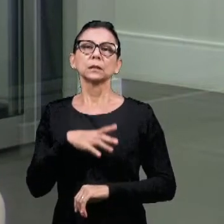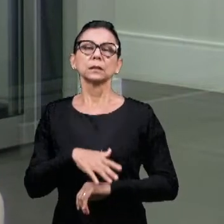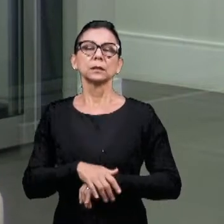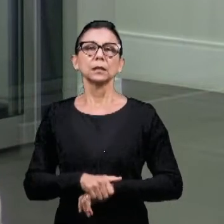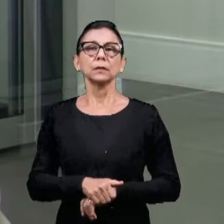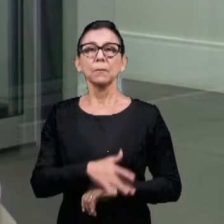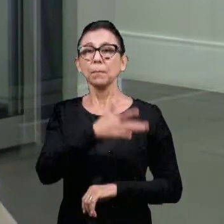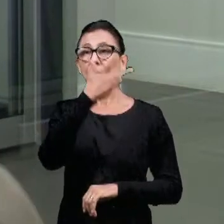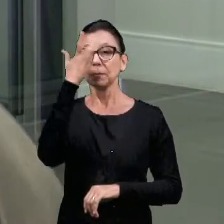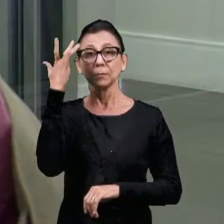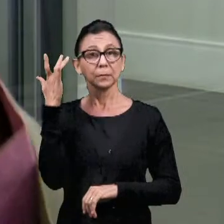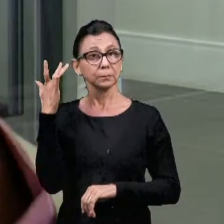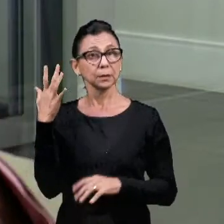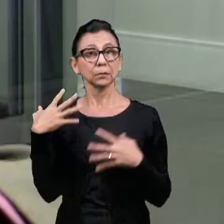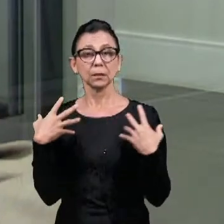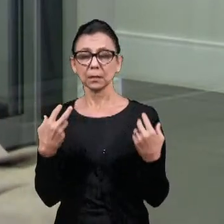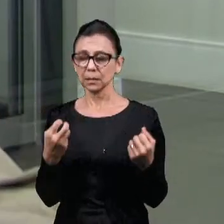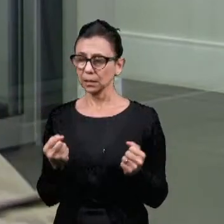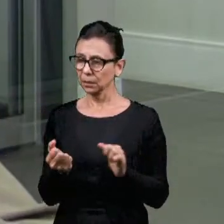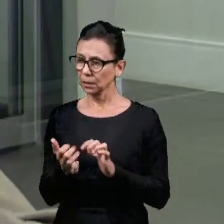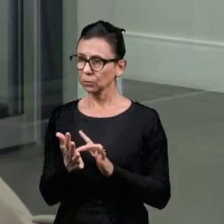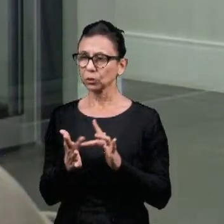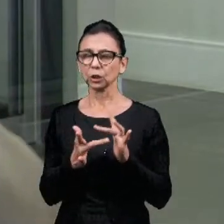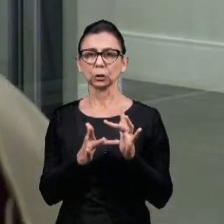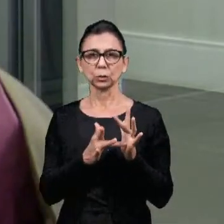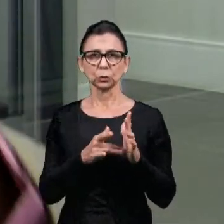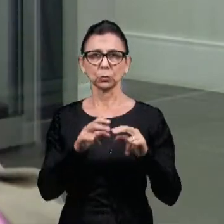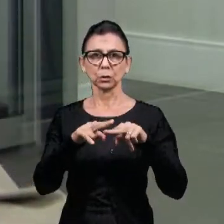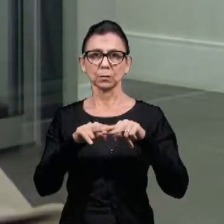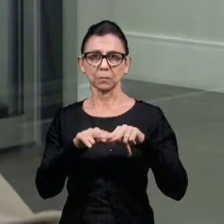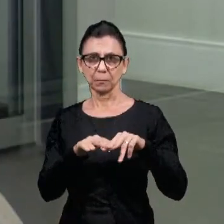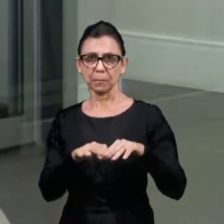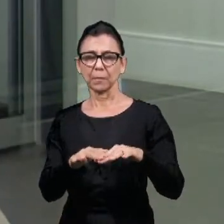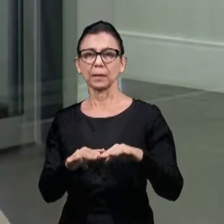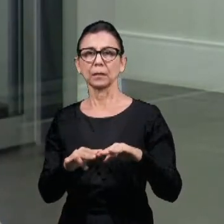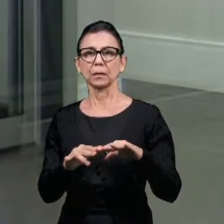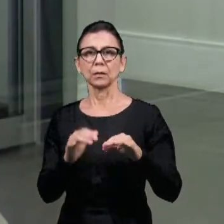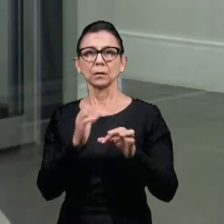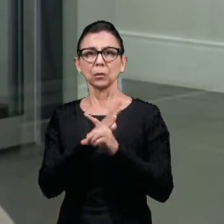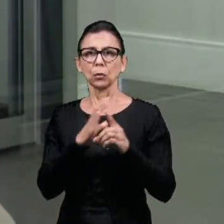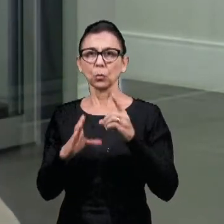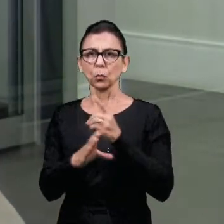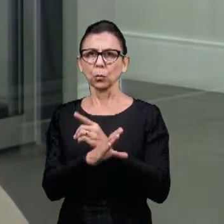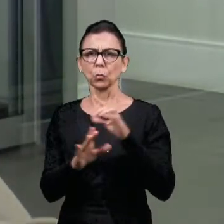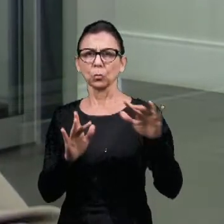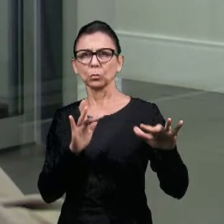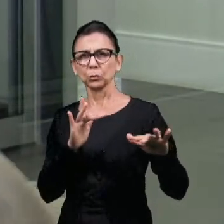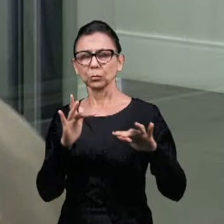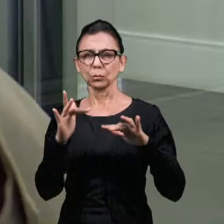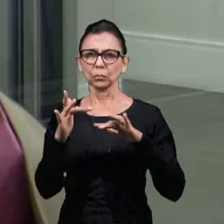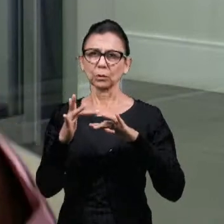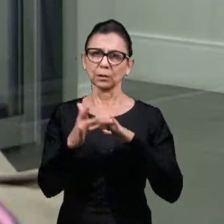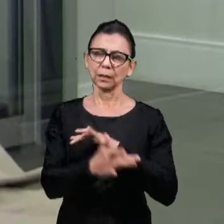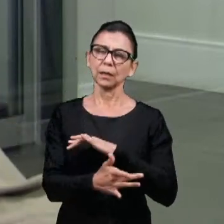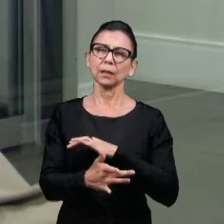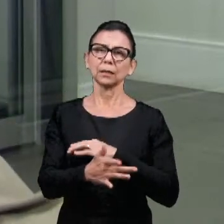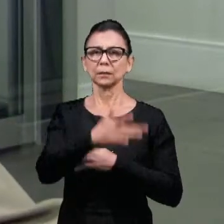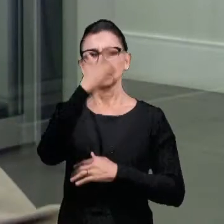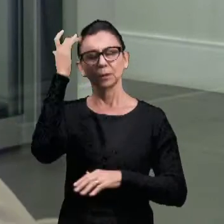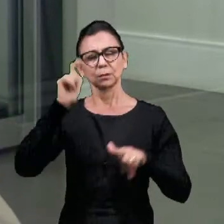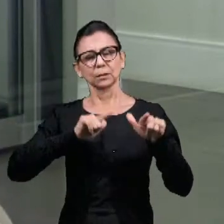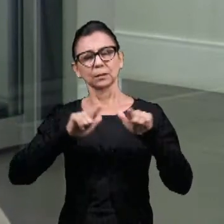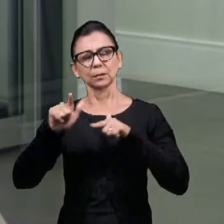conversões, né, do culto online, as igrejas trabalhando, os irmãos evangelizando